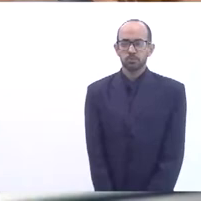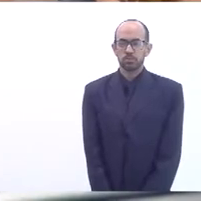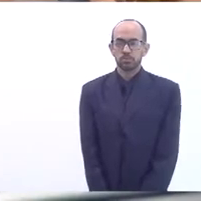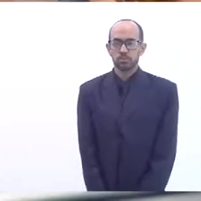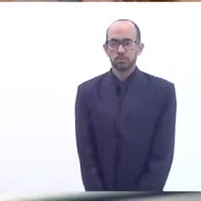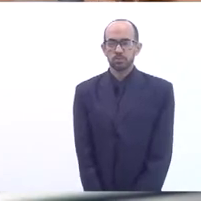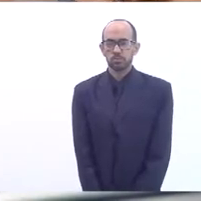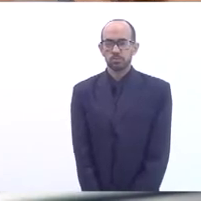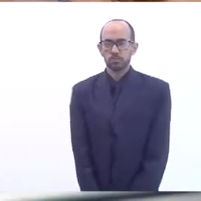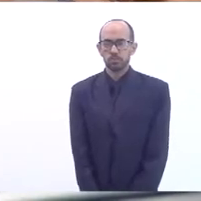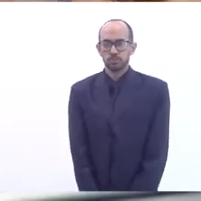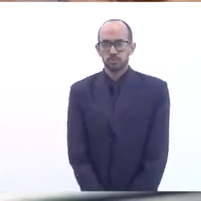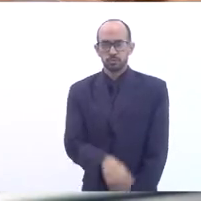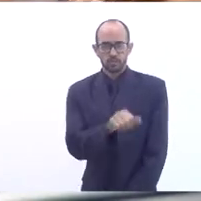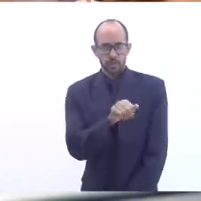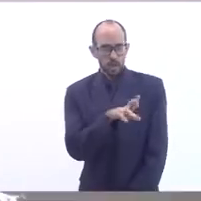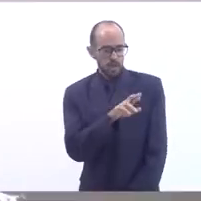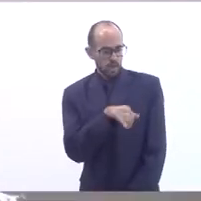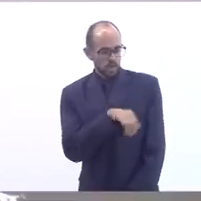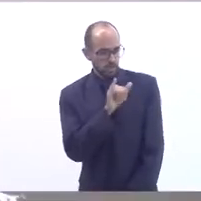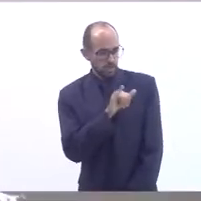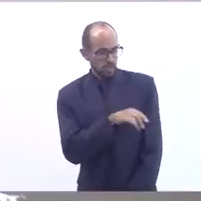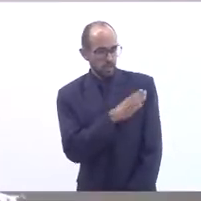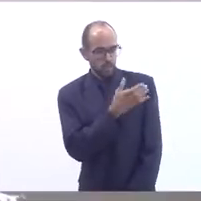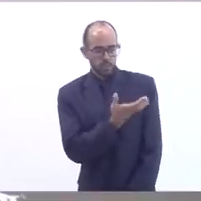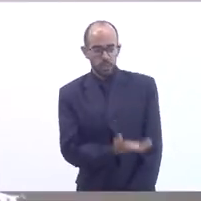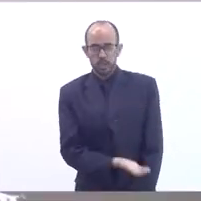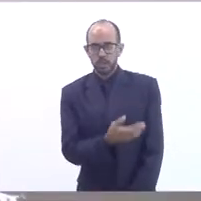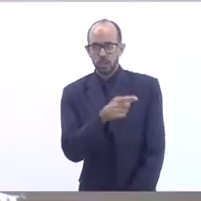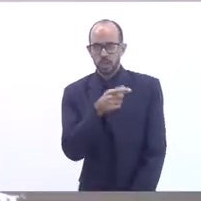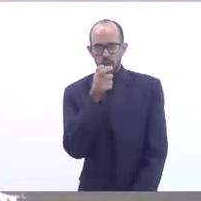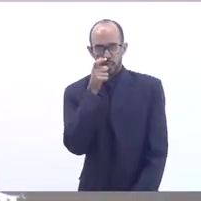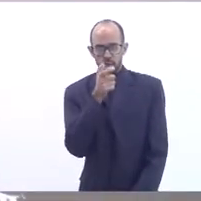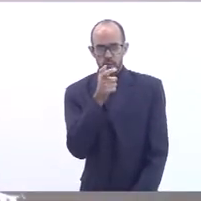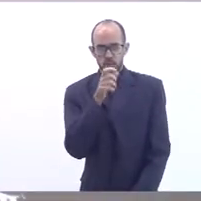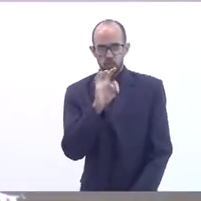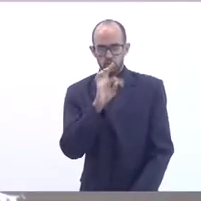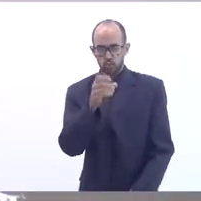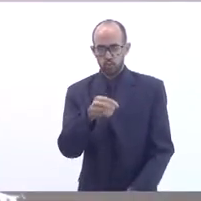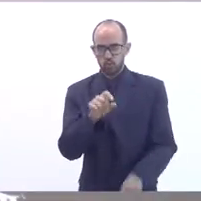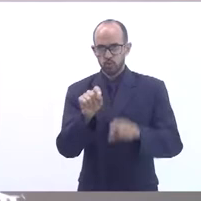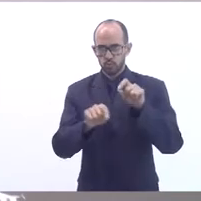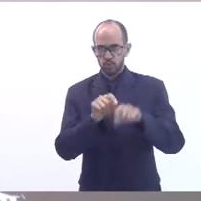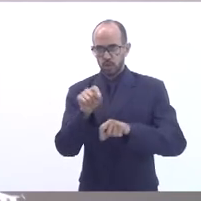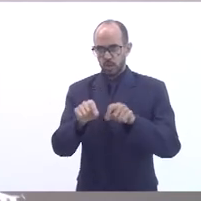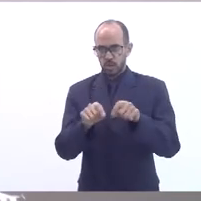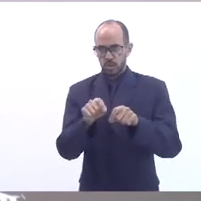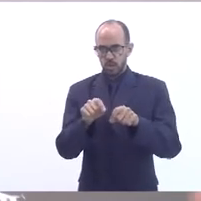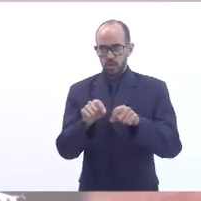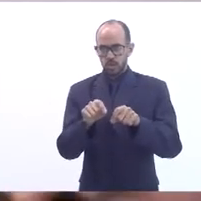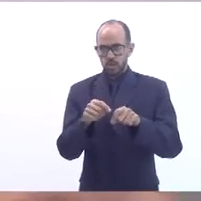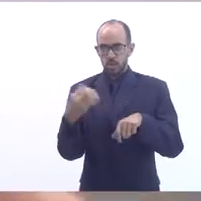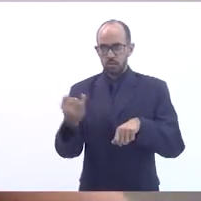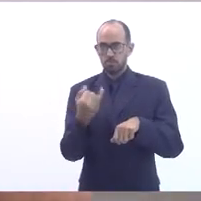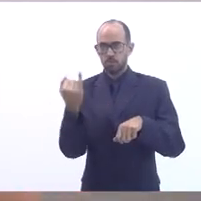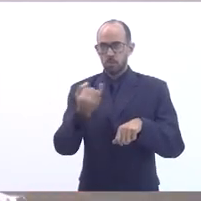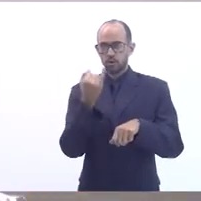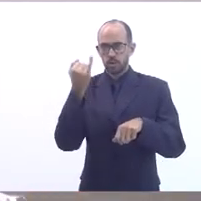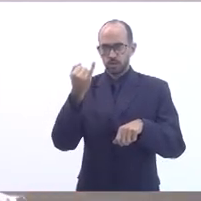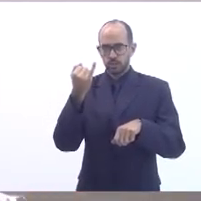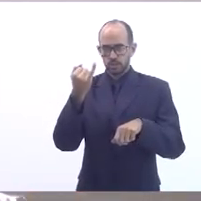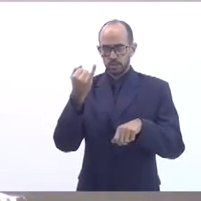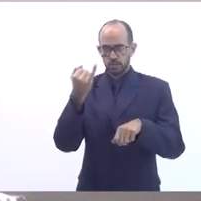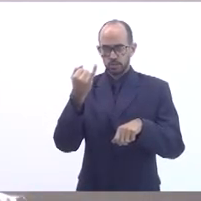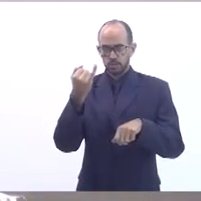e o adivinhar eu queria chamar atenção de todos da importância e o pessoal da